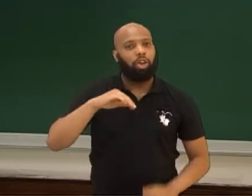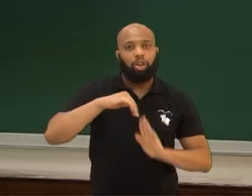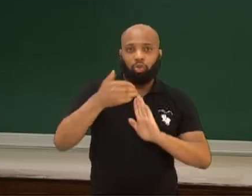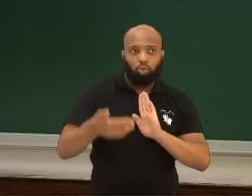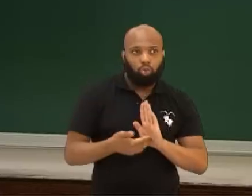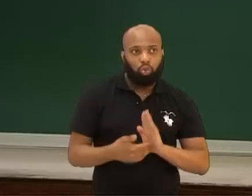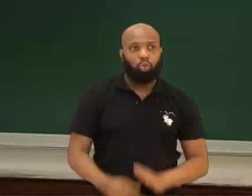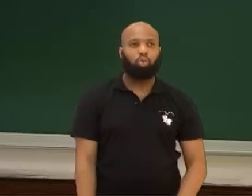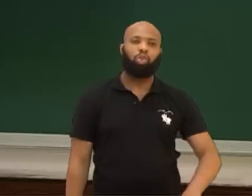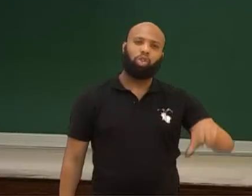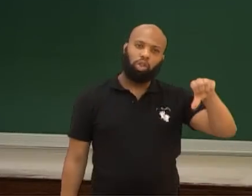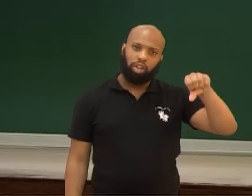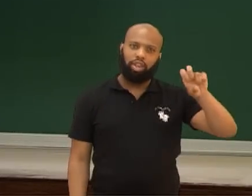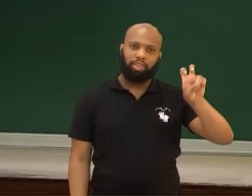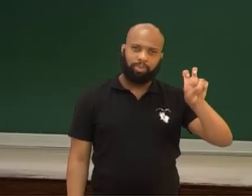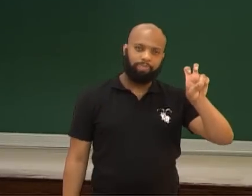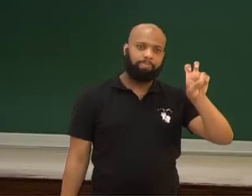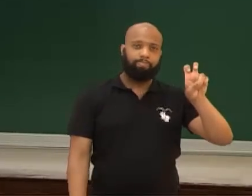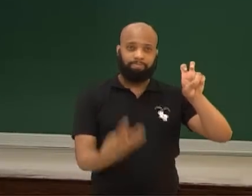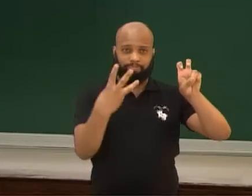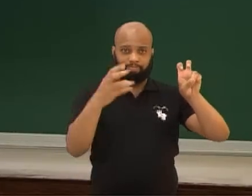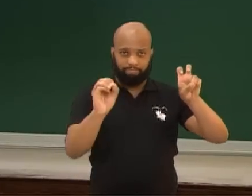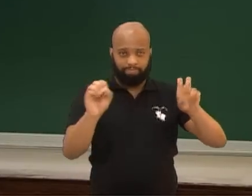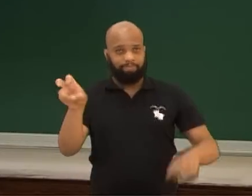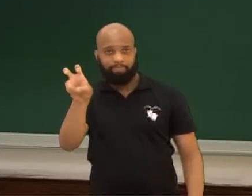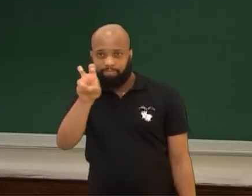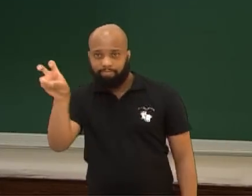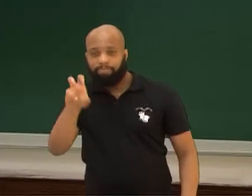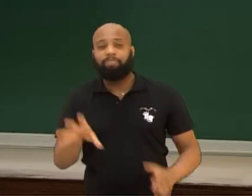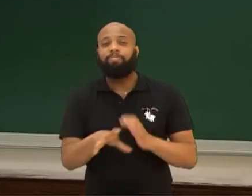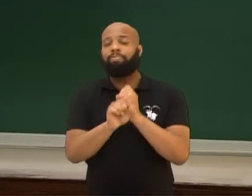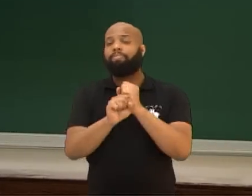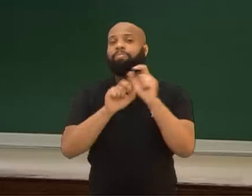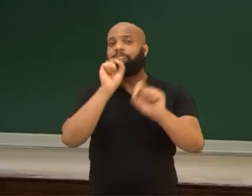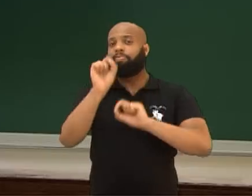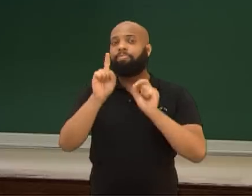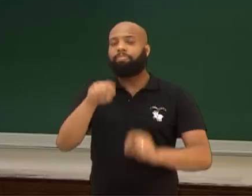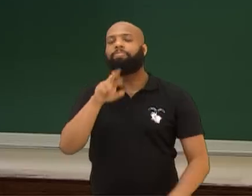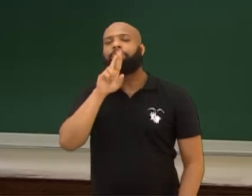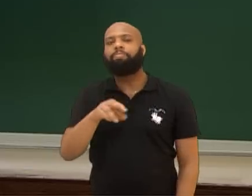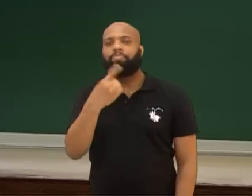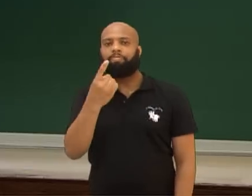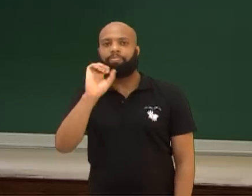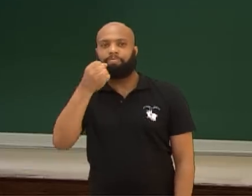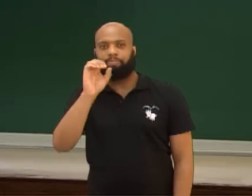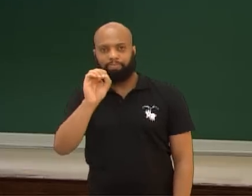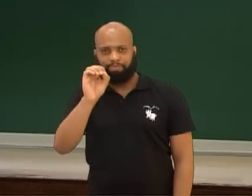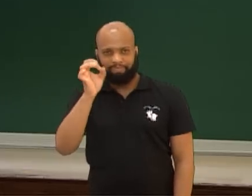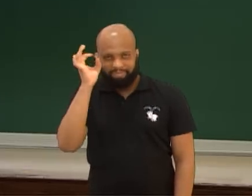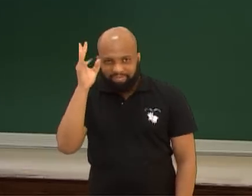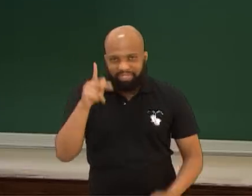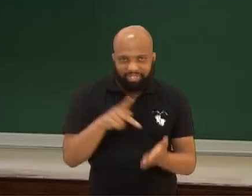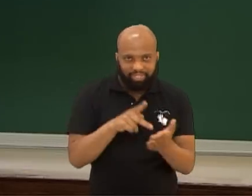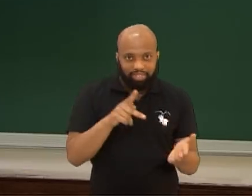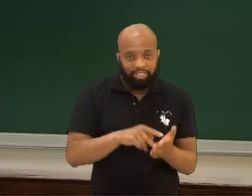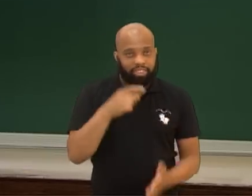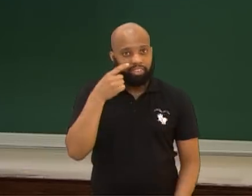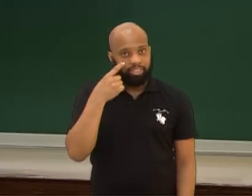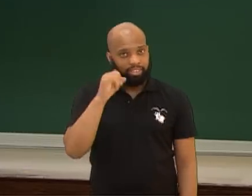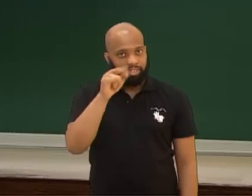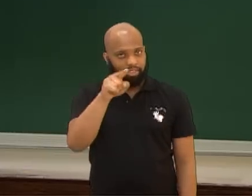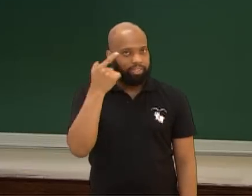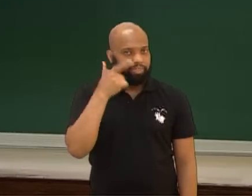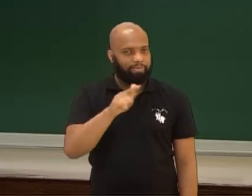95 com 30, com 55, isso vai me dar como resposta 180 graus. Fácil, né? Vamos ver se